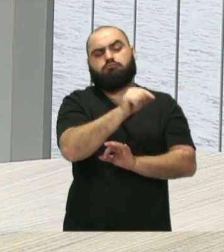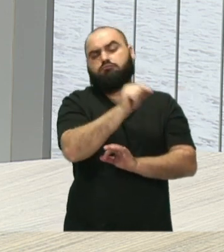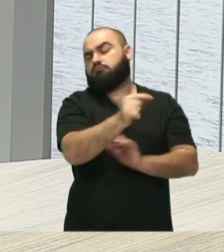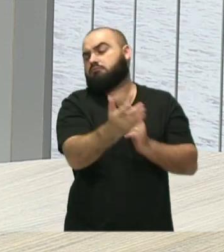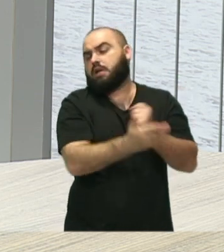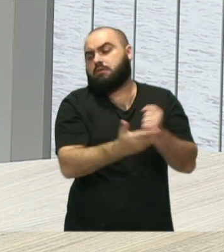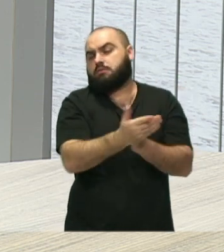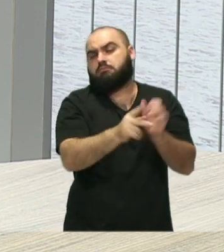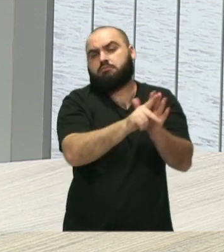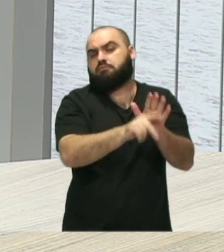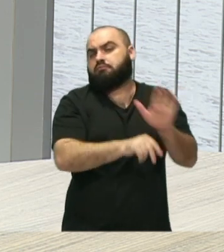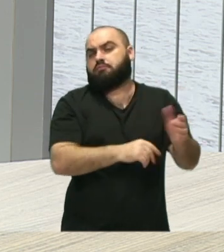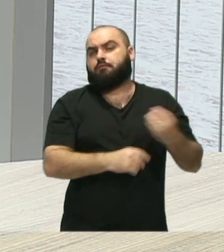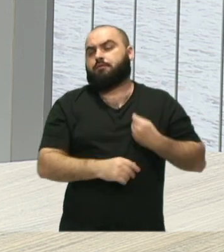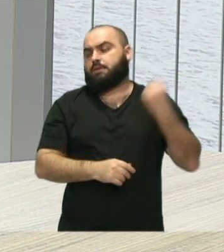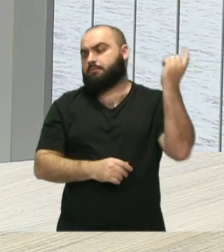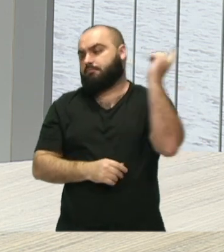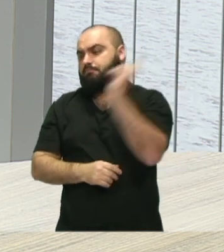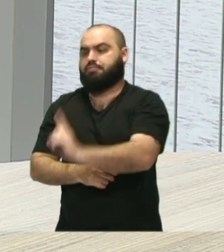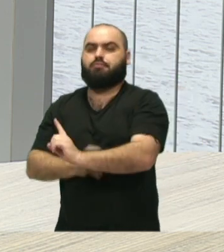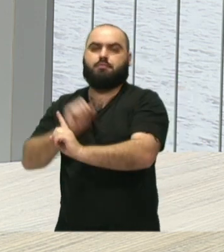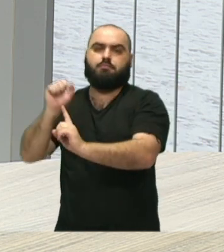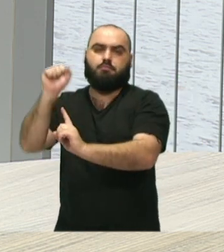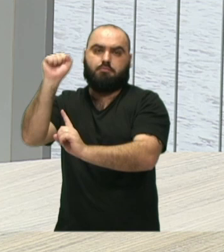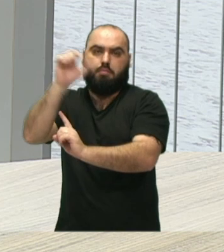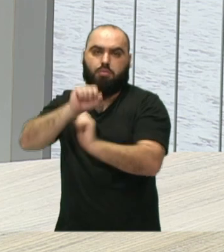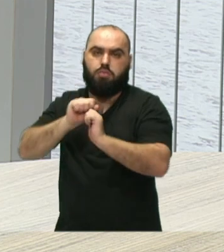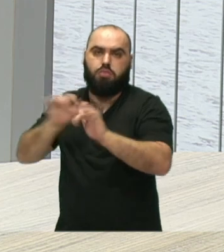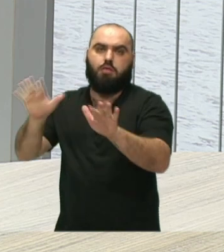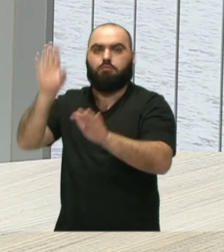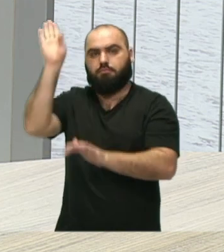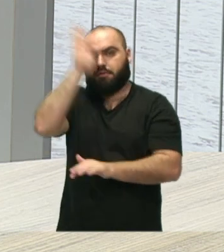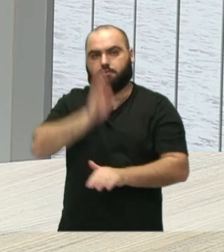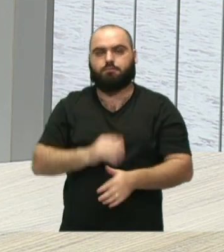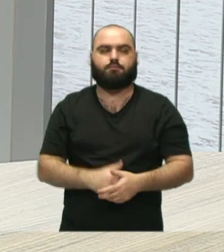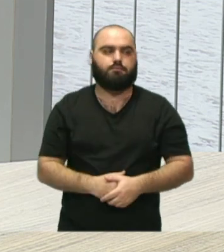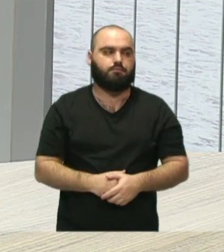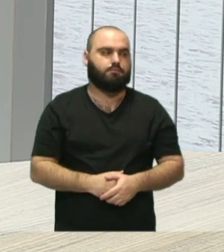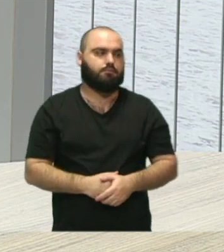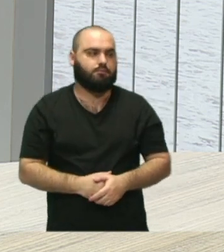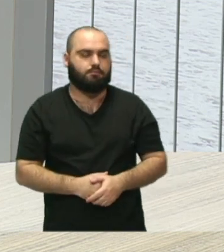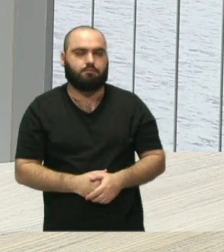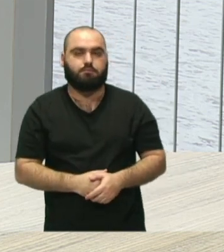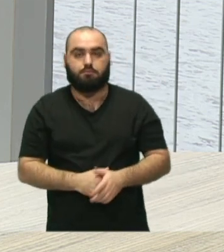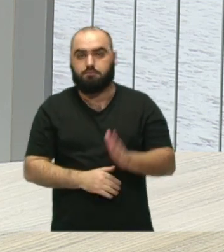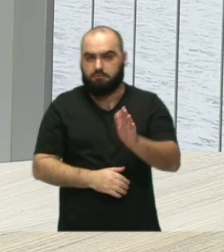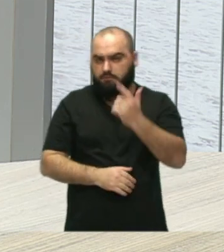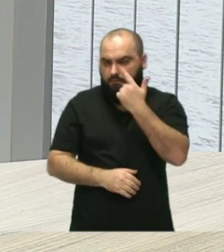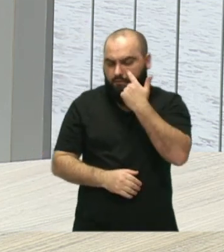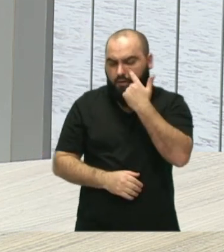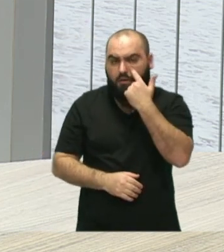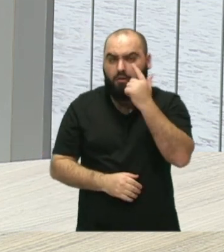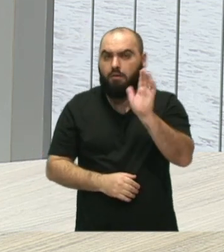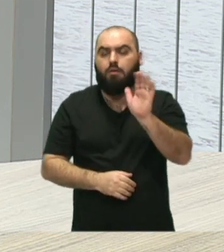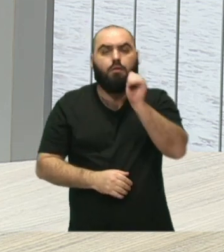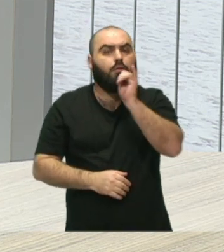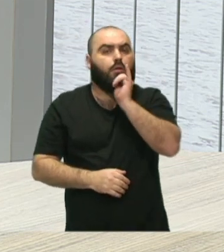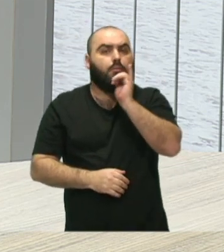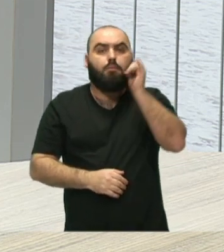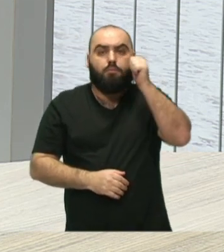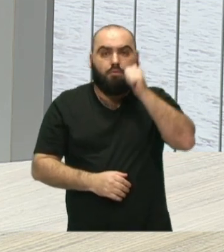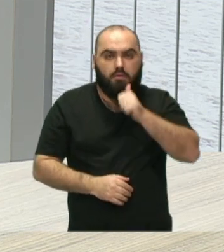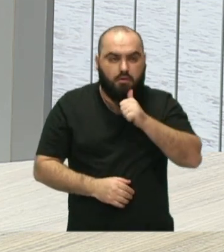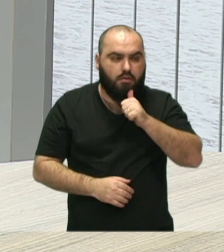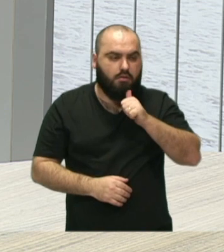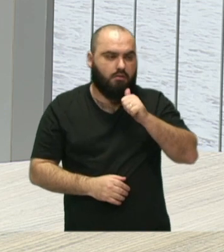bases. Quando a gente fala na questão racial, mulher e a mulher preta nesse sentido, se não é